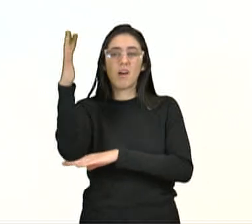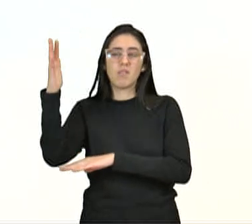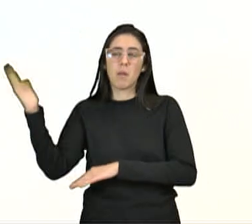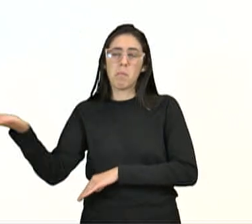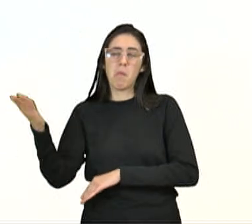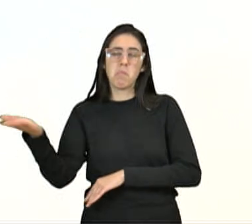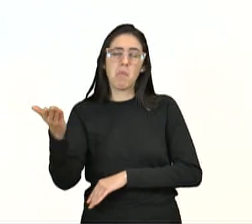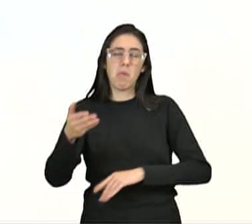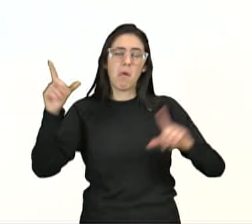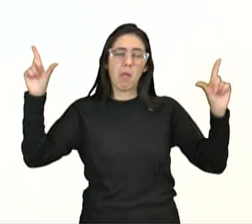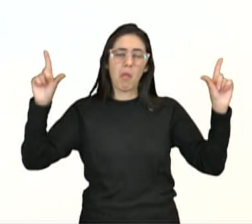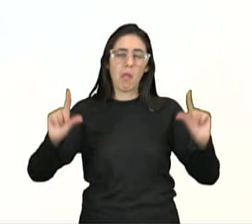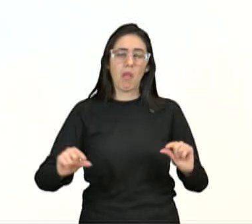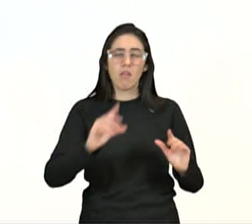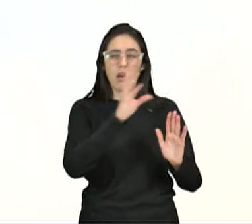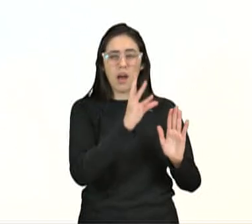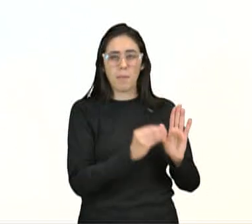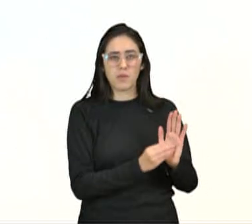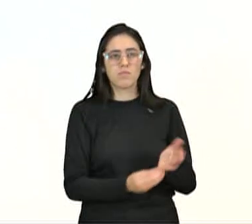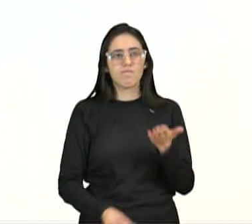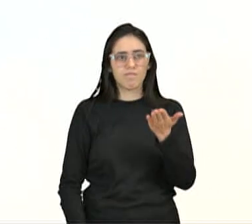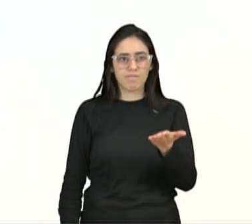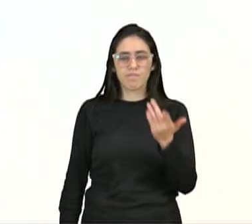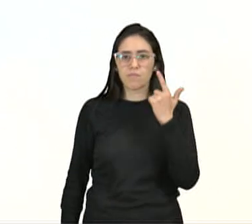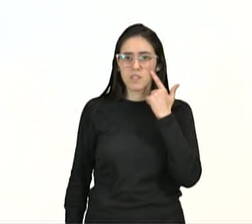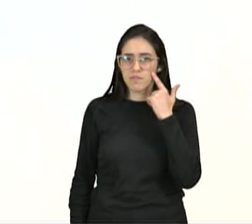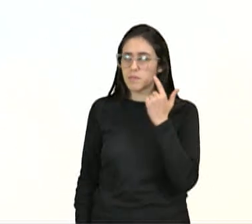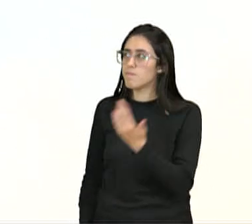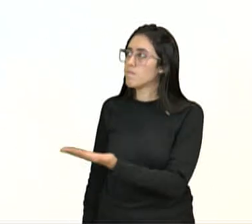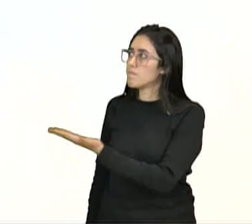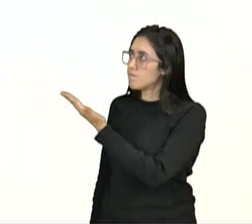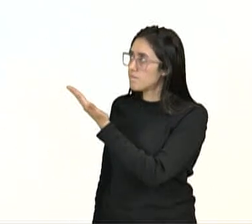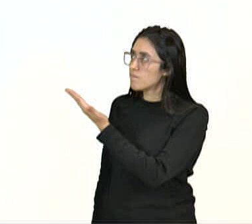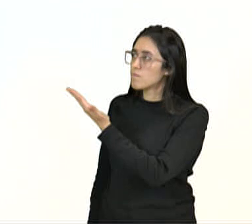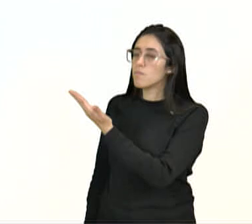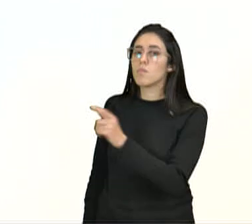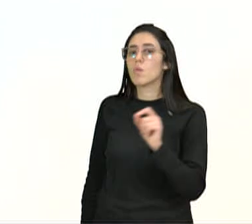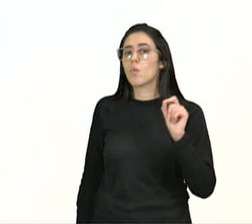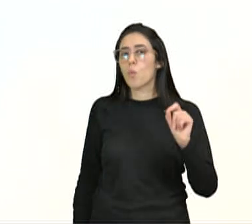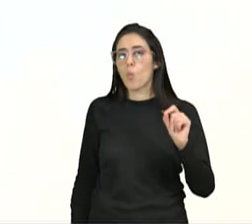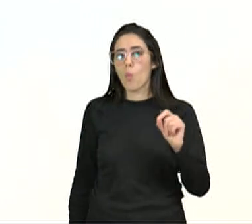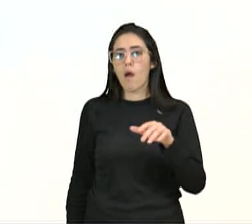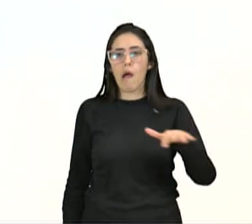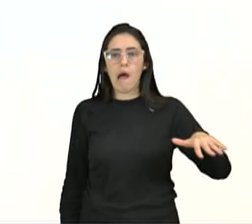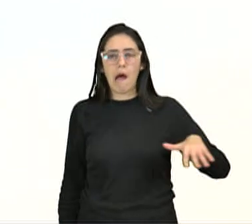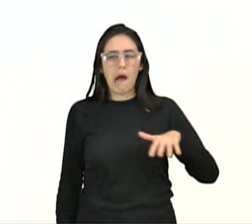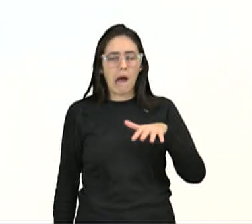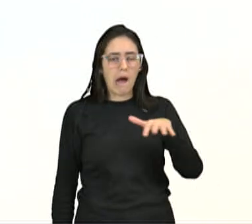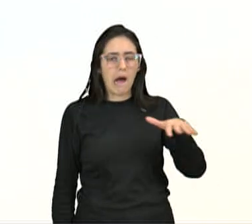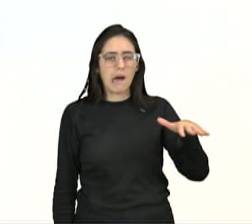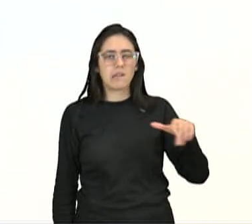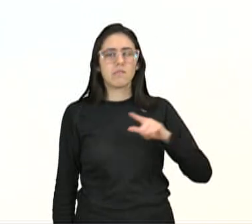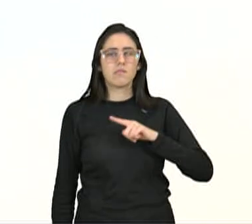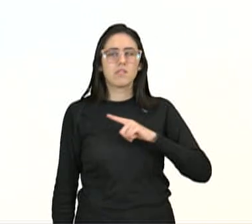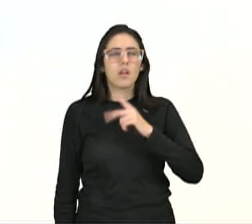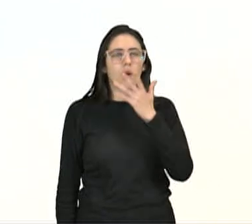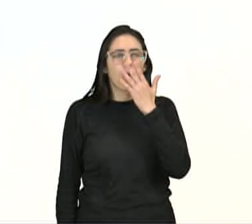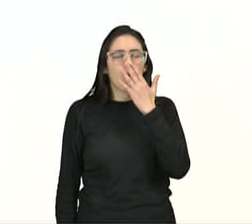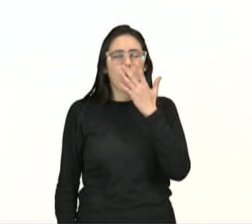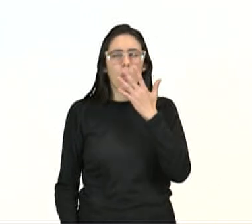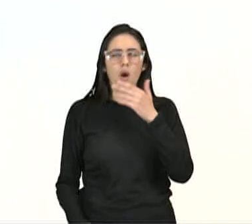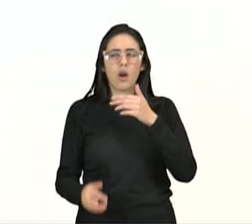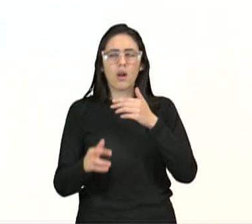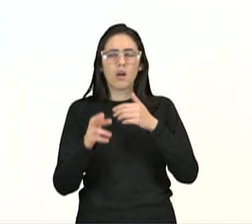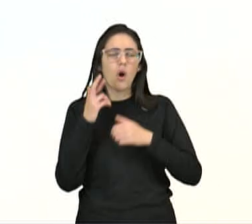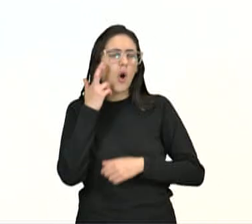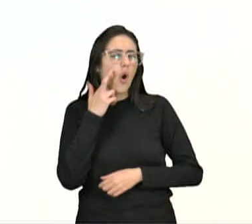desmatamento na Amazônia. Então, vocês vão observar o que nós vamos ter aqui. As áreas aqui que estão nesse tom rosa, aqui nesse